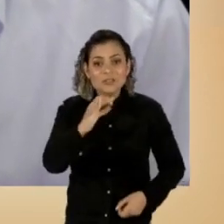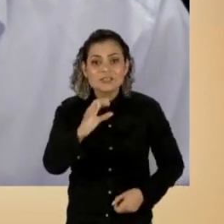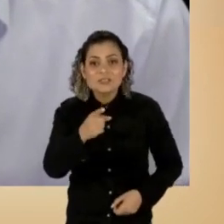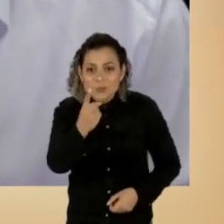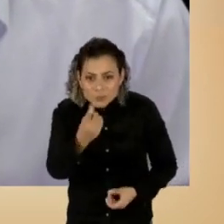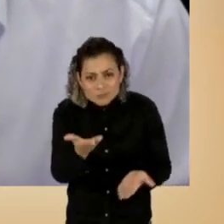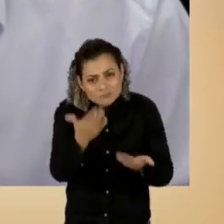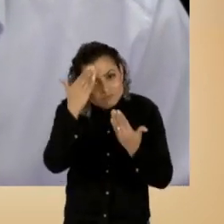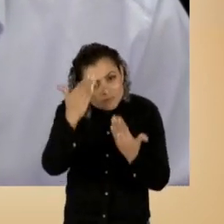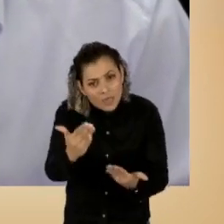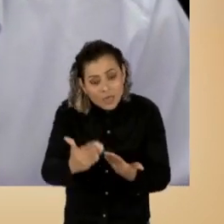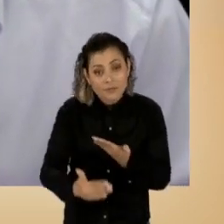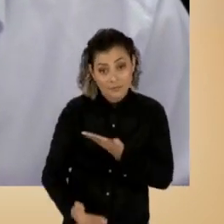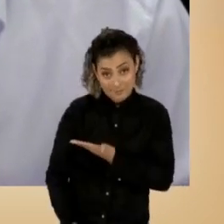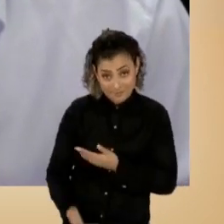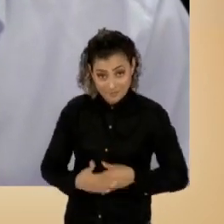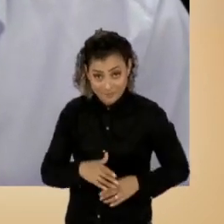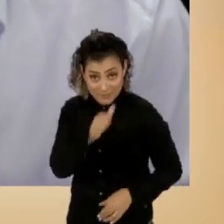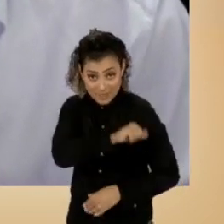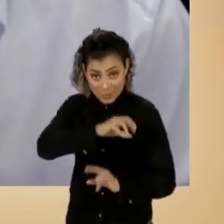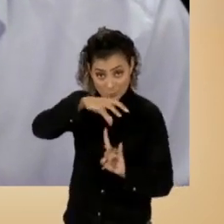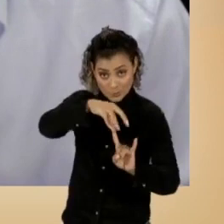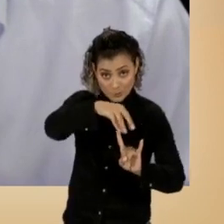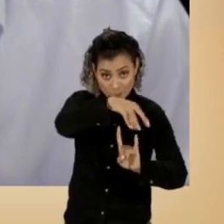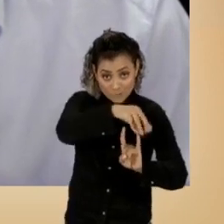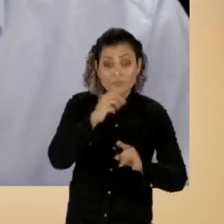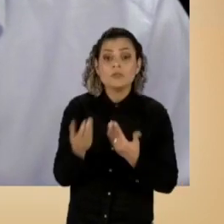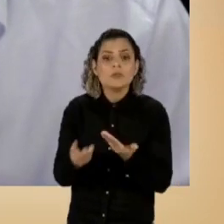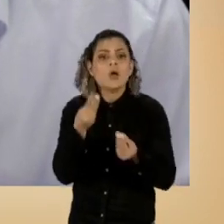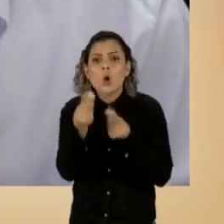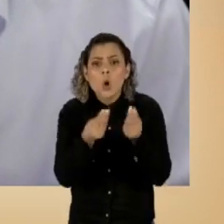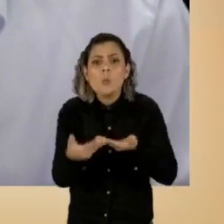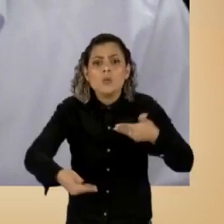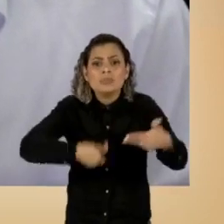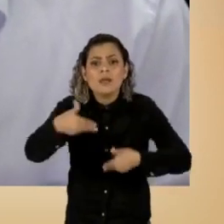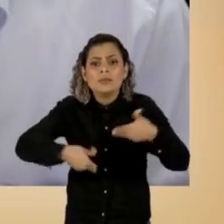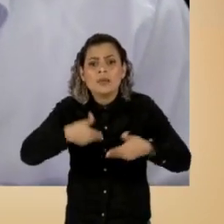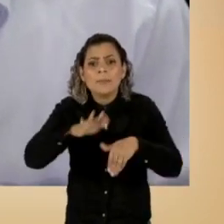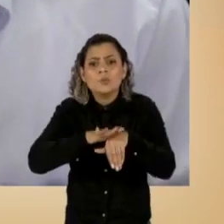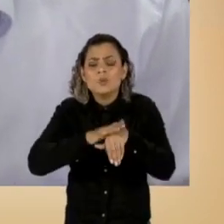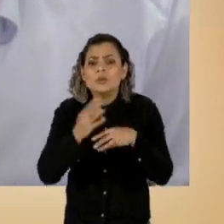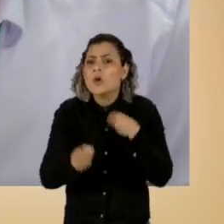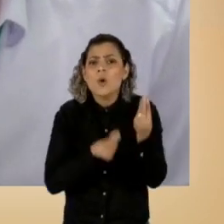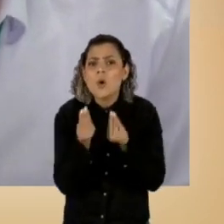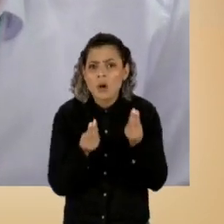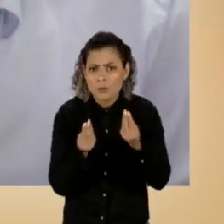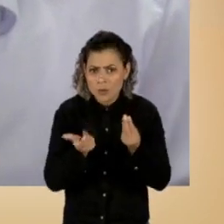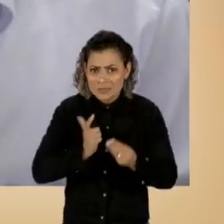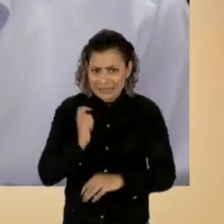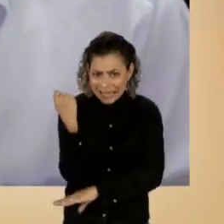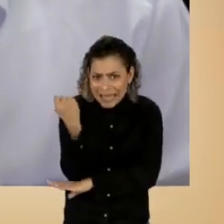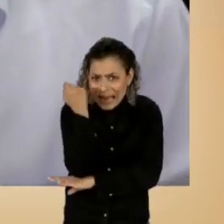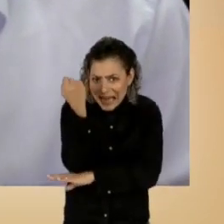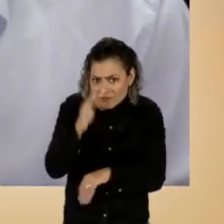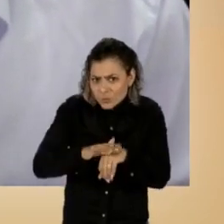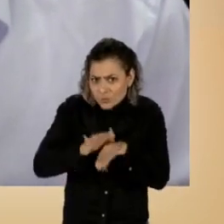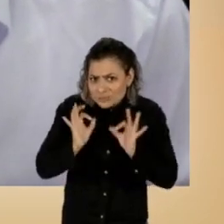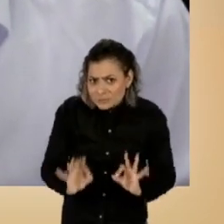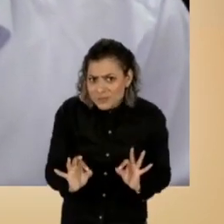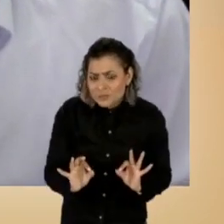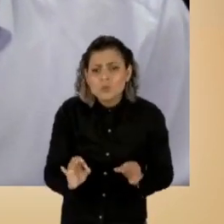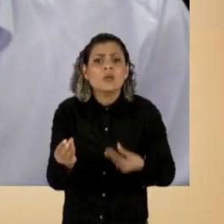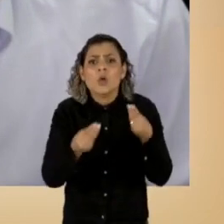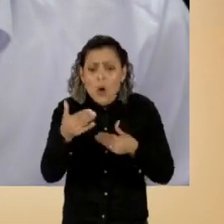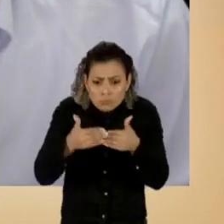saber se já há indicativos de como fazer o tratamento dessa doença na qual a gravidade dela e quais são os